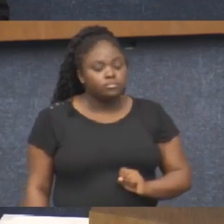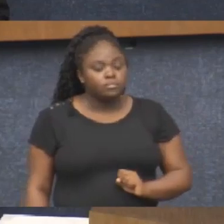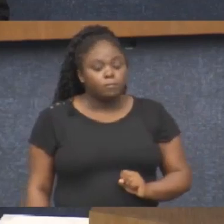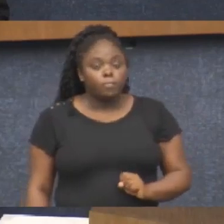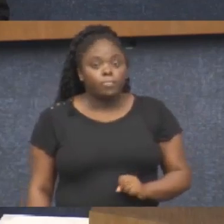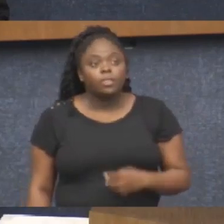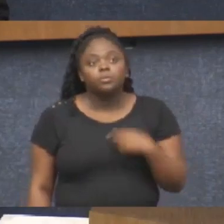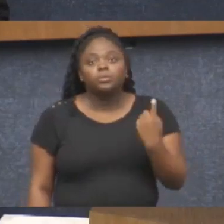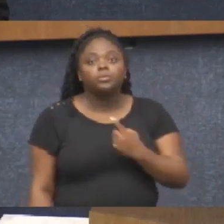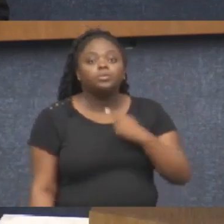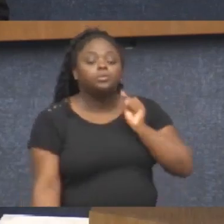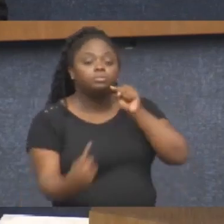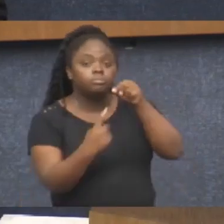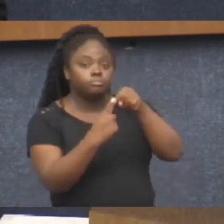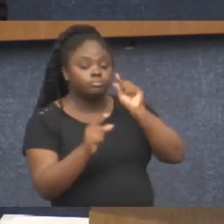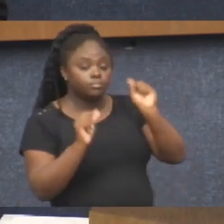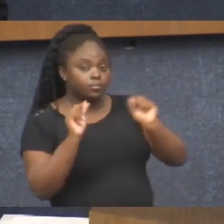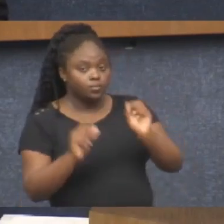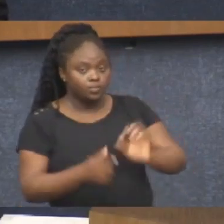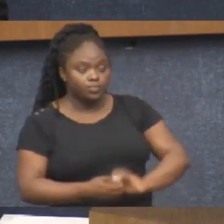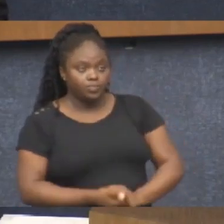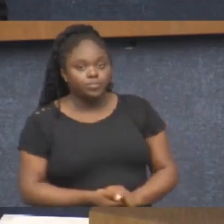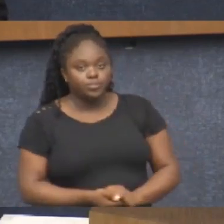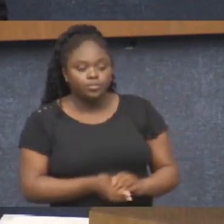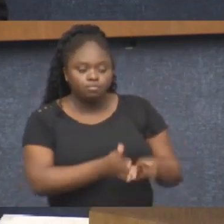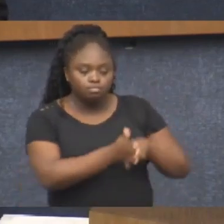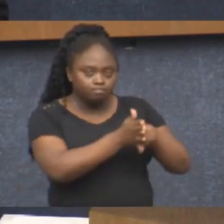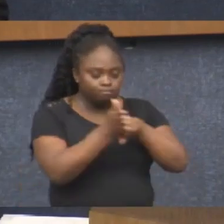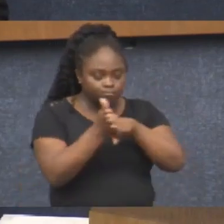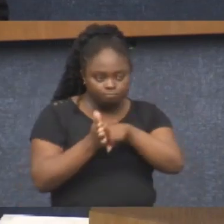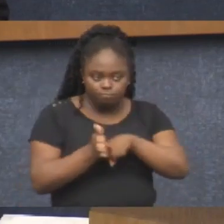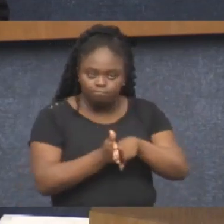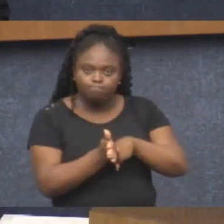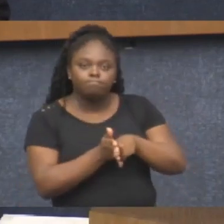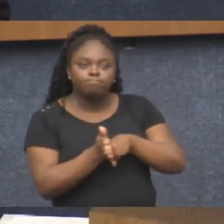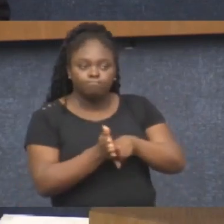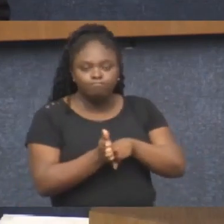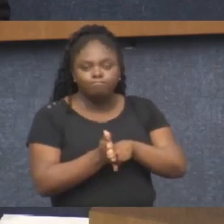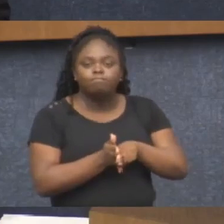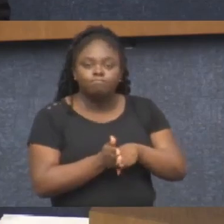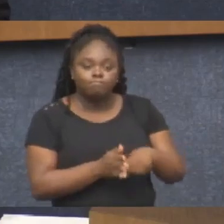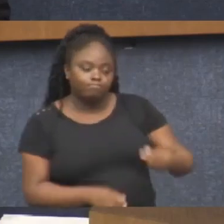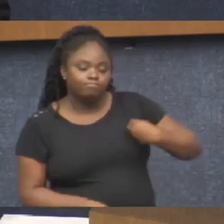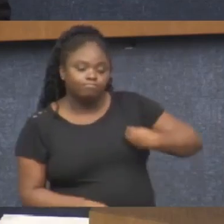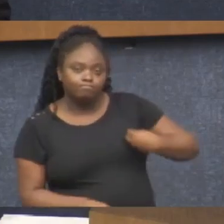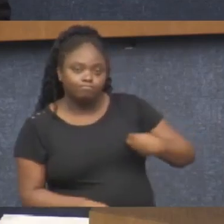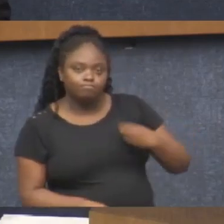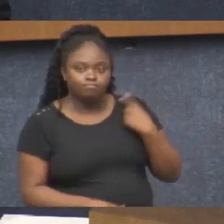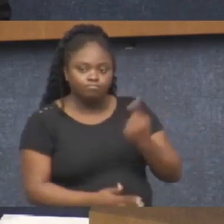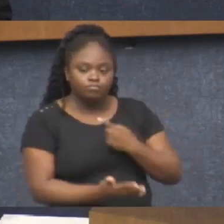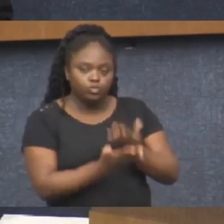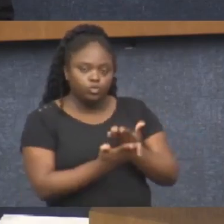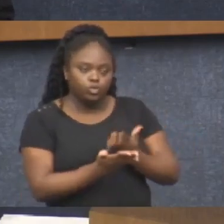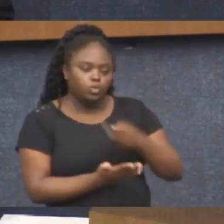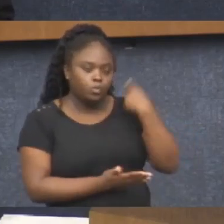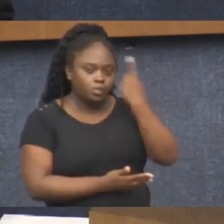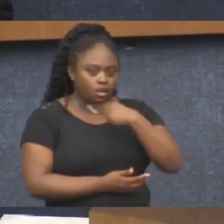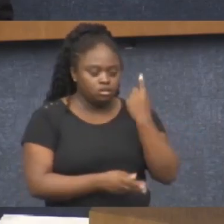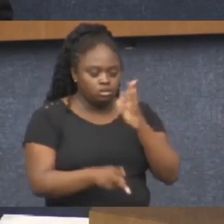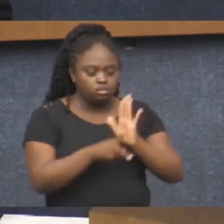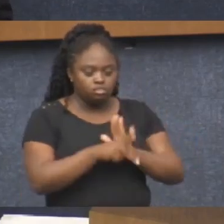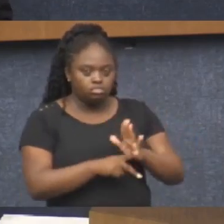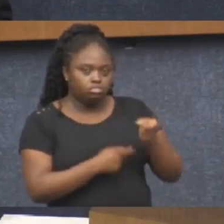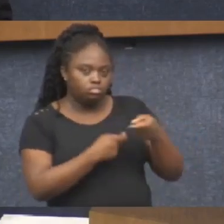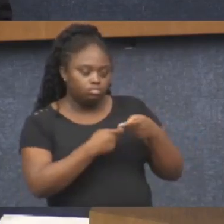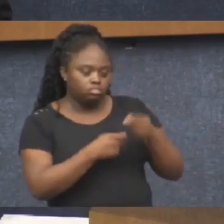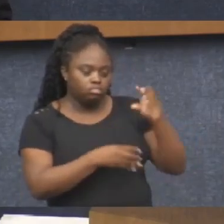Bom, então, o nosso objetivo foi investigar a influência da presença, que a gente estudou pelas horas proporcionais desses